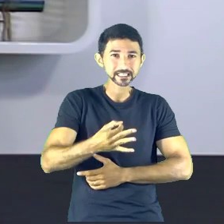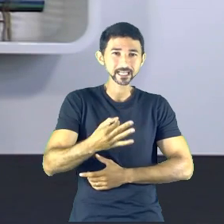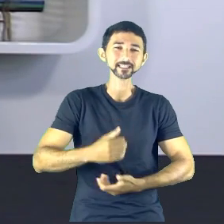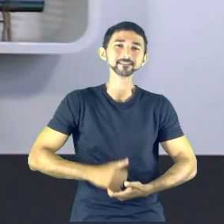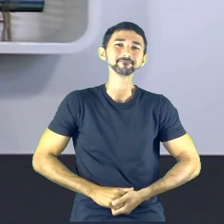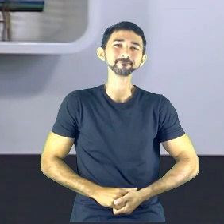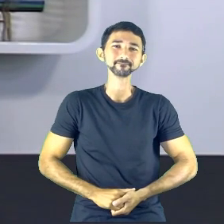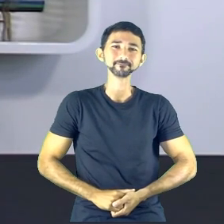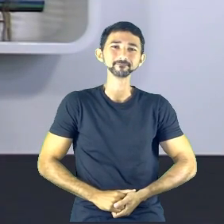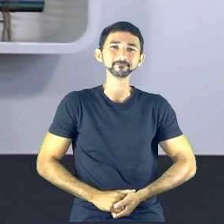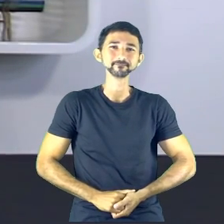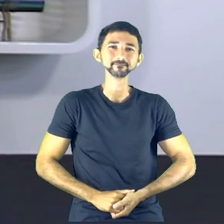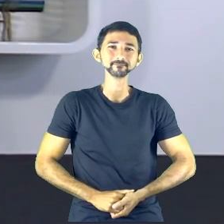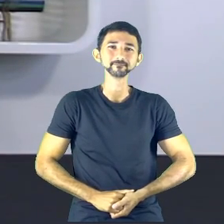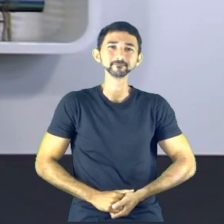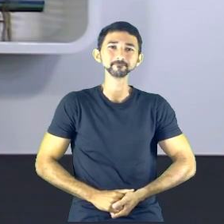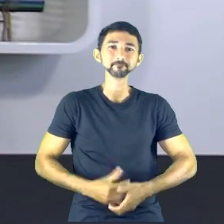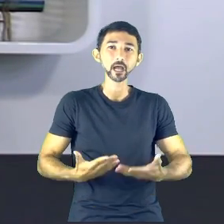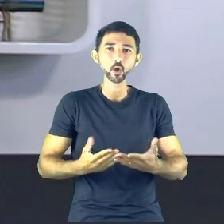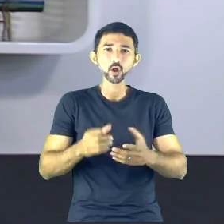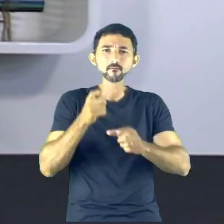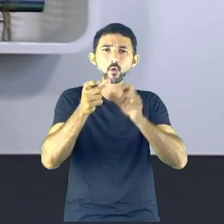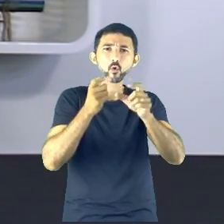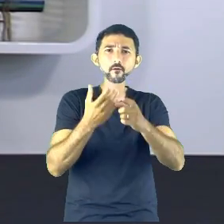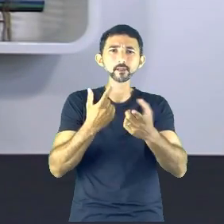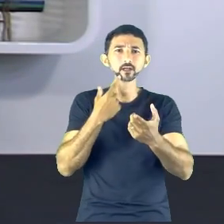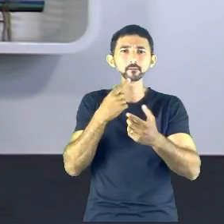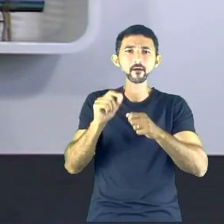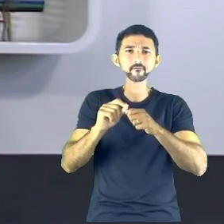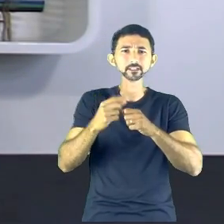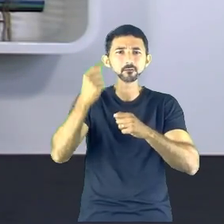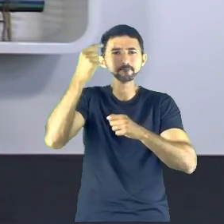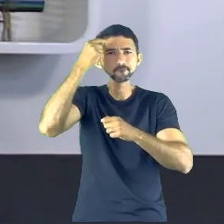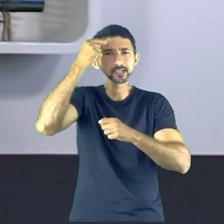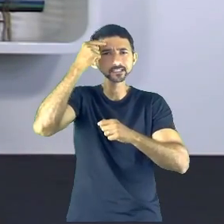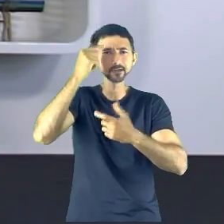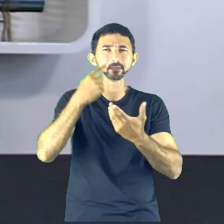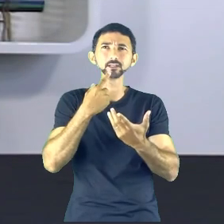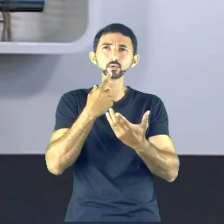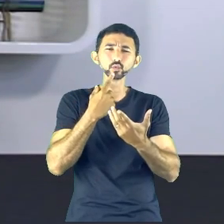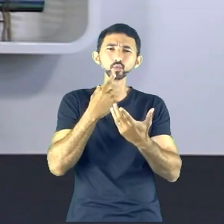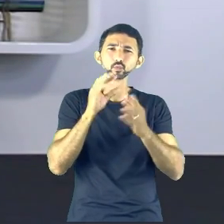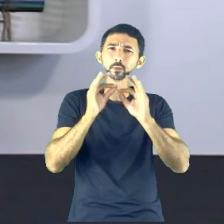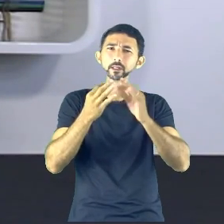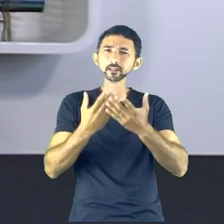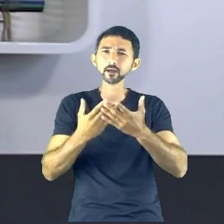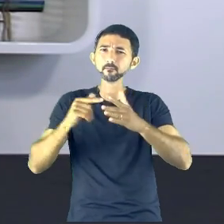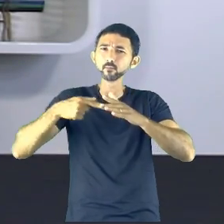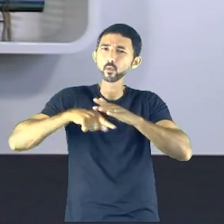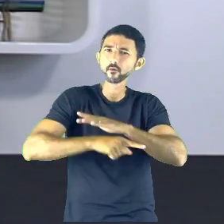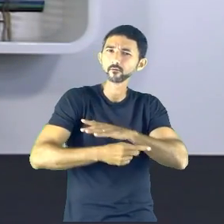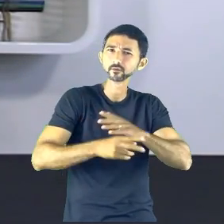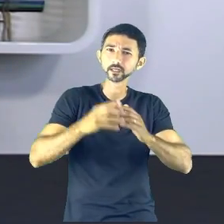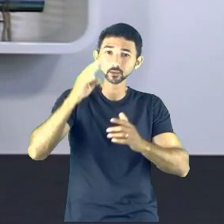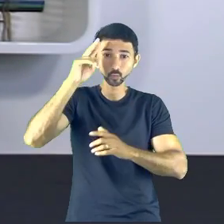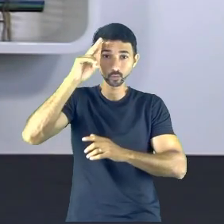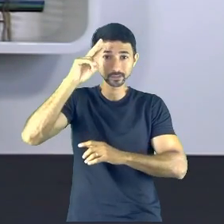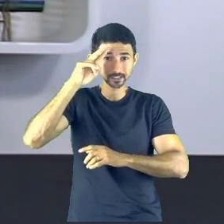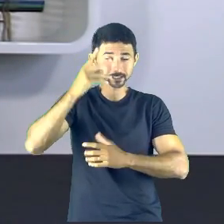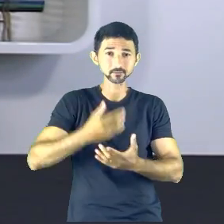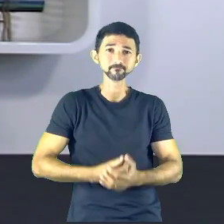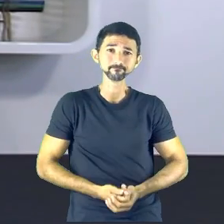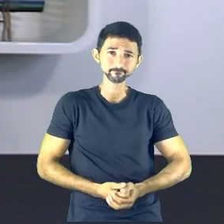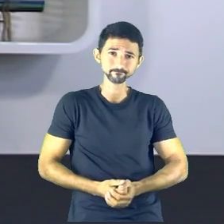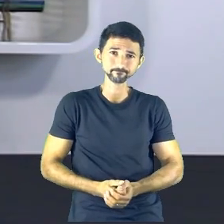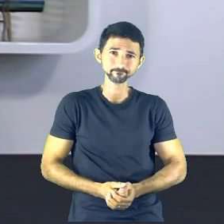estejam acertando bastante questões nele, tá certo? Mas agora quero convidá-los para nós fazermos uma reflexão um pouco mais detalhada e mais